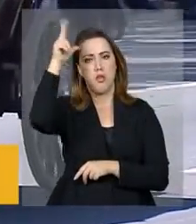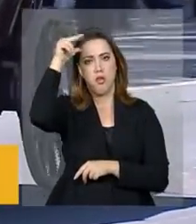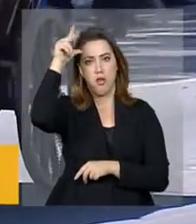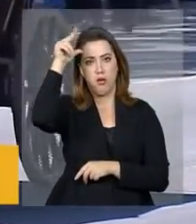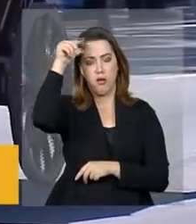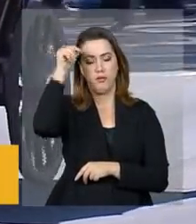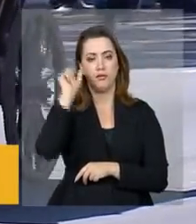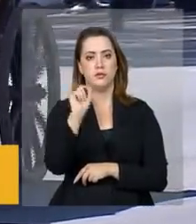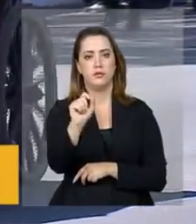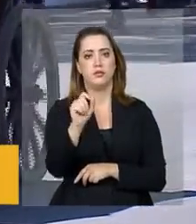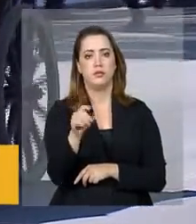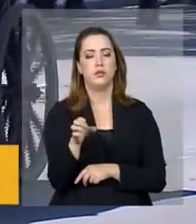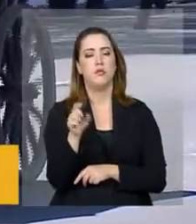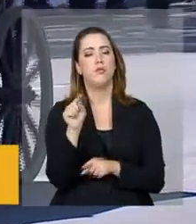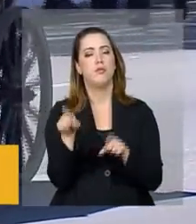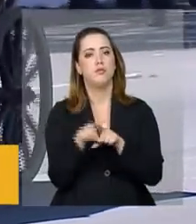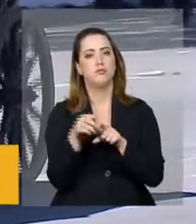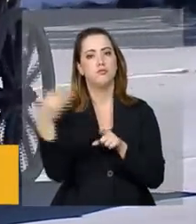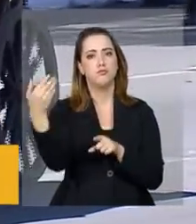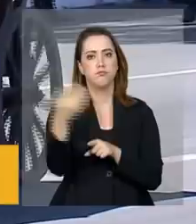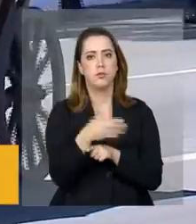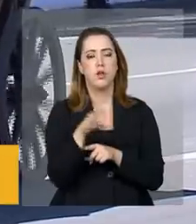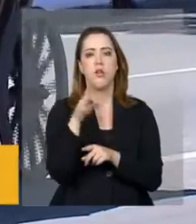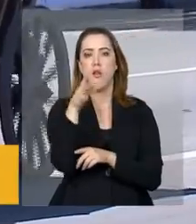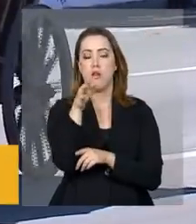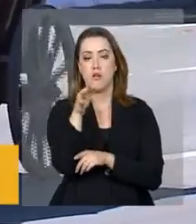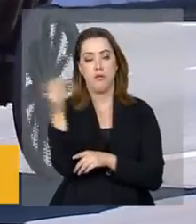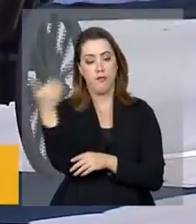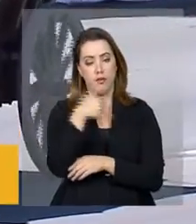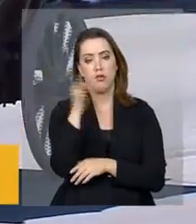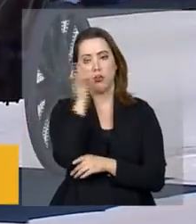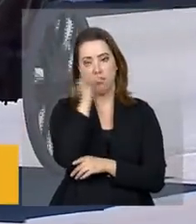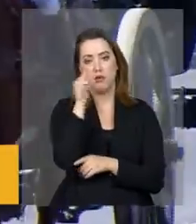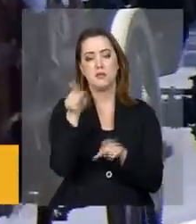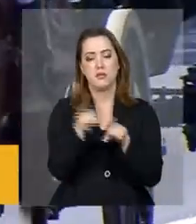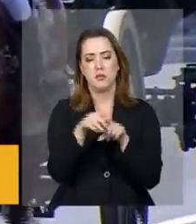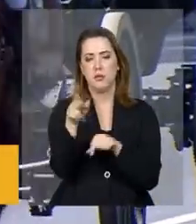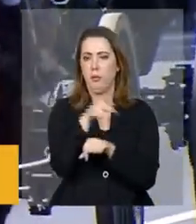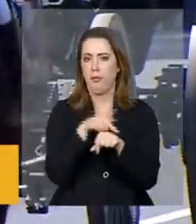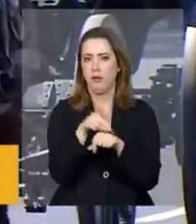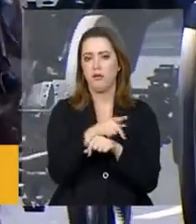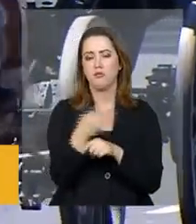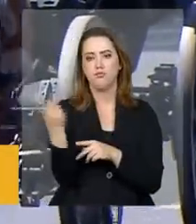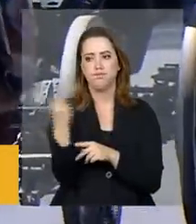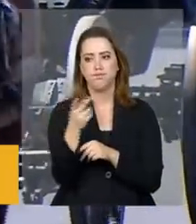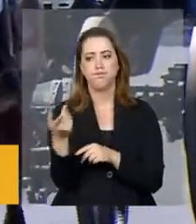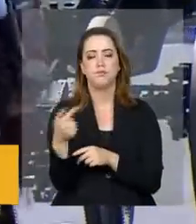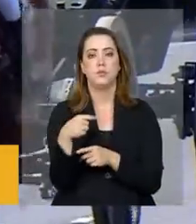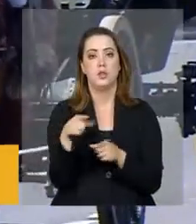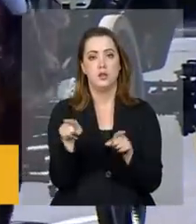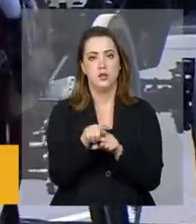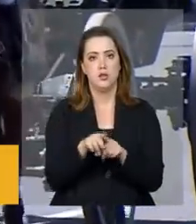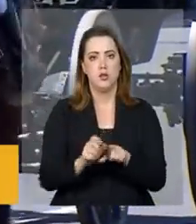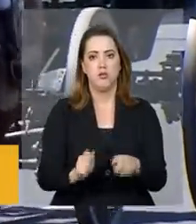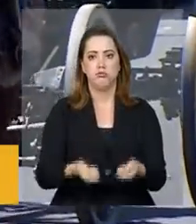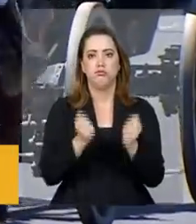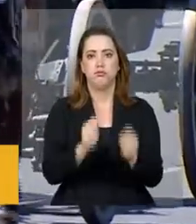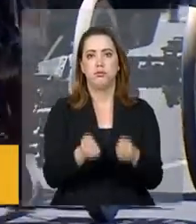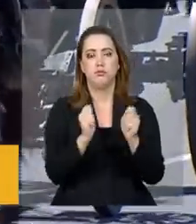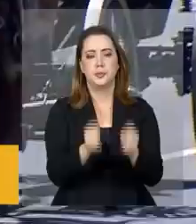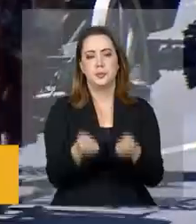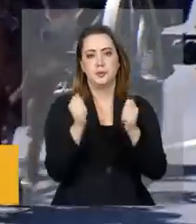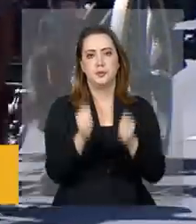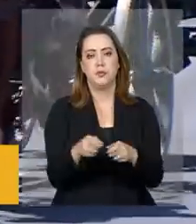pecherons. Esses cavalos pecherons são franceses também, né? Aí nós temos uma charrete de condução